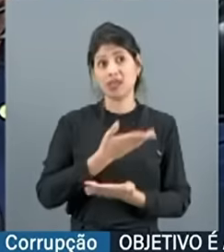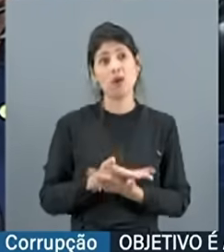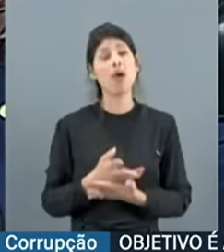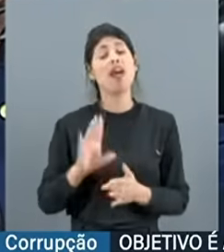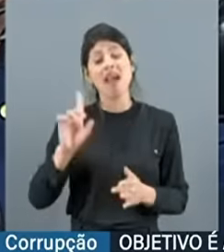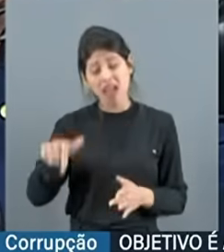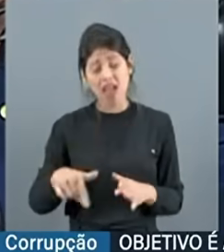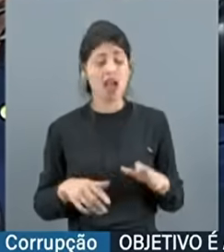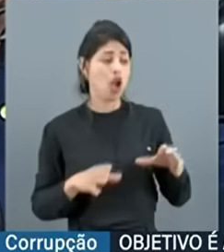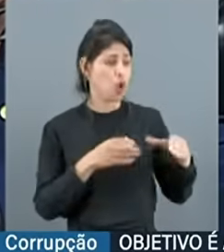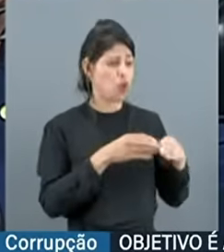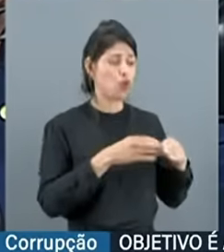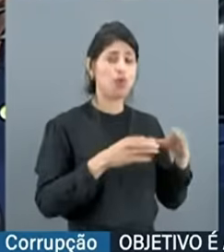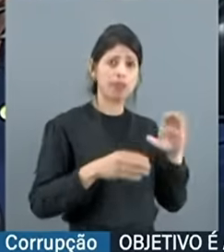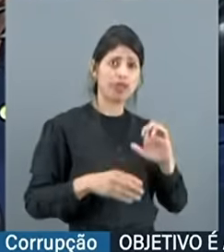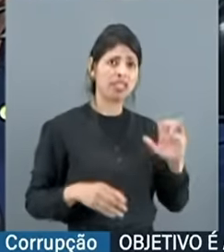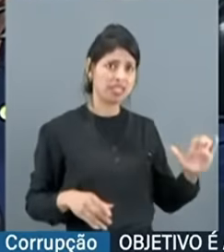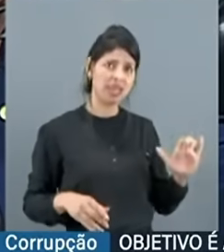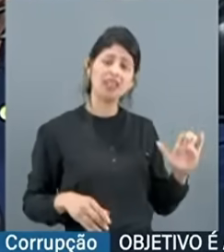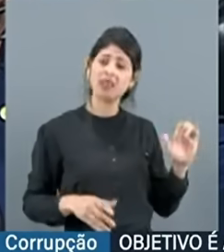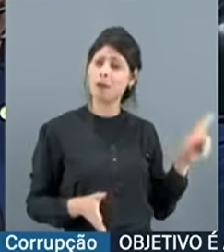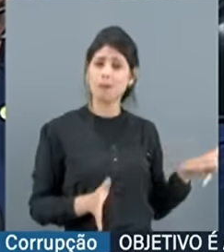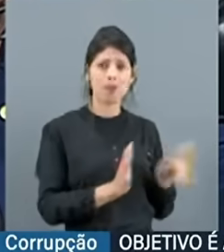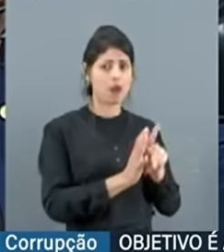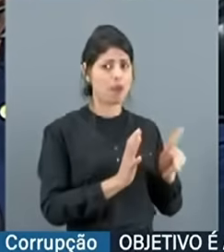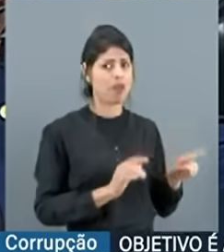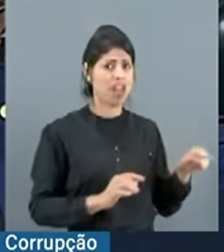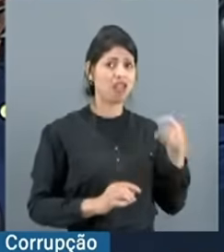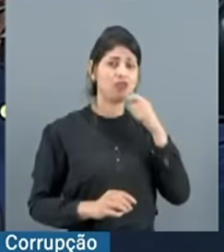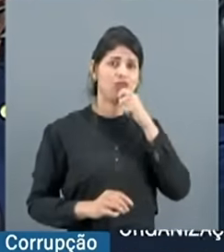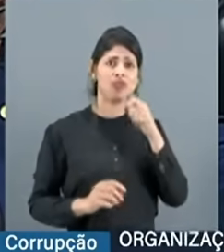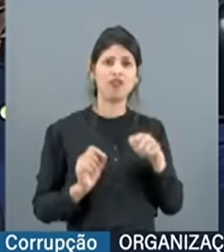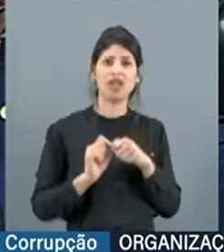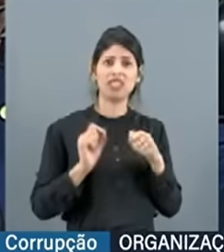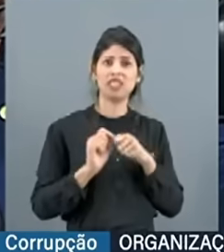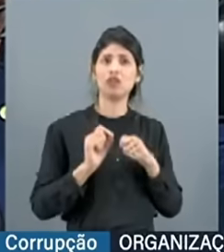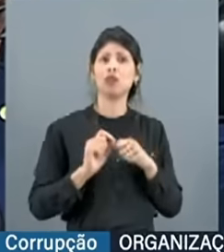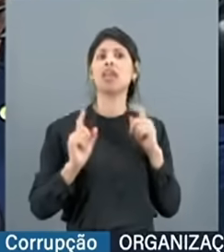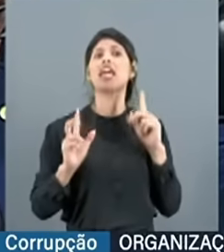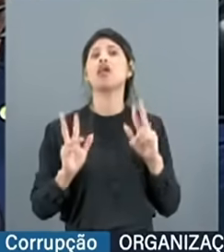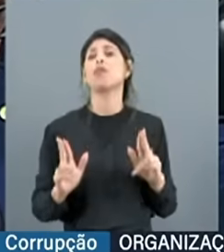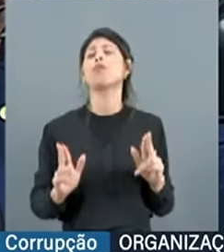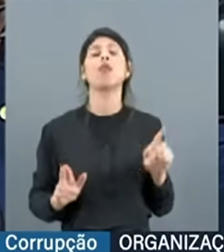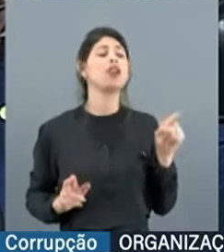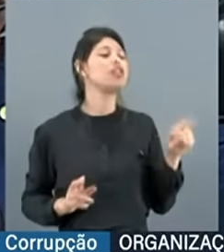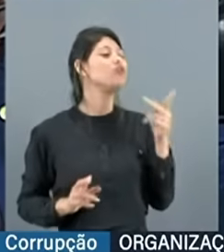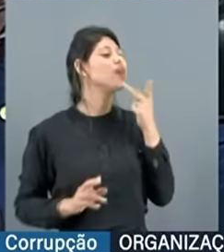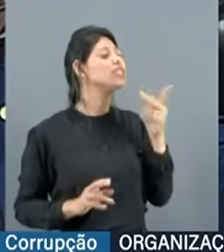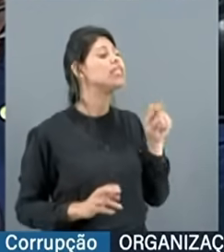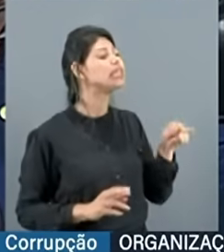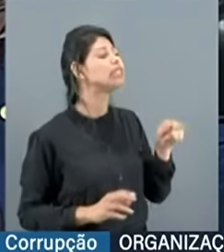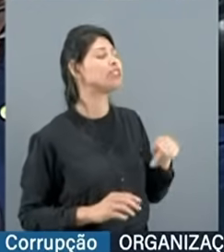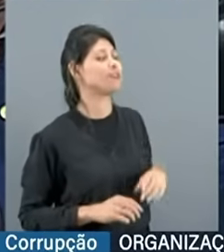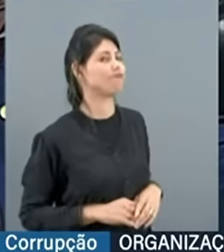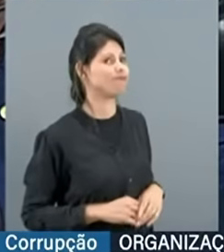extrema esquerda, vem publicamente fazer a defesa deles. Só que eles são assim, senador Magno Malta.